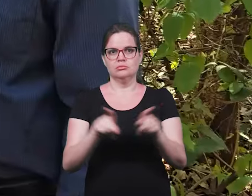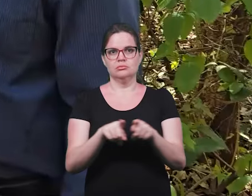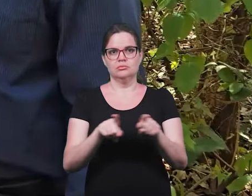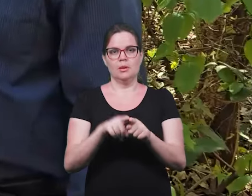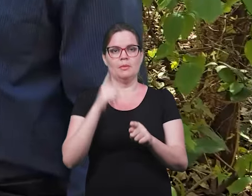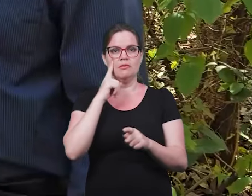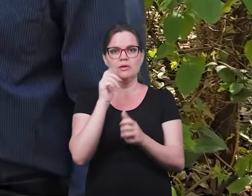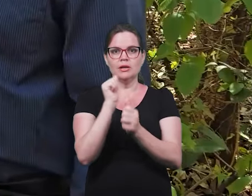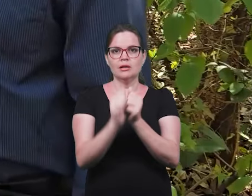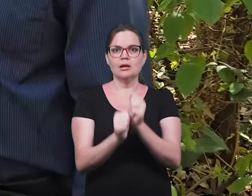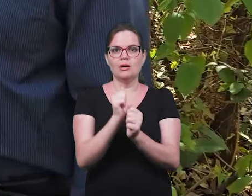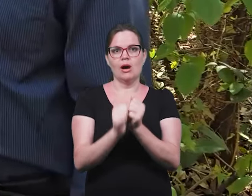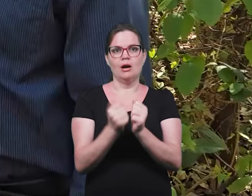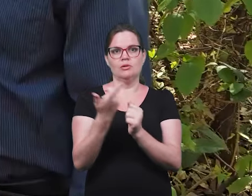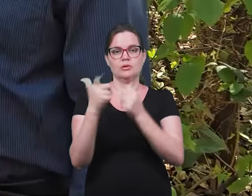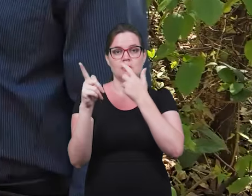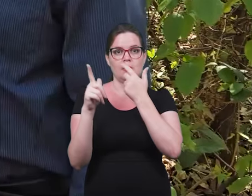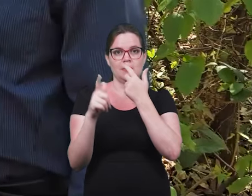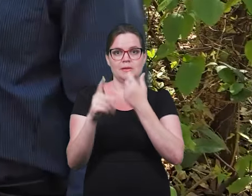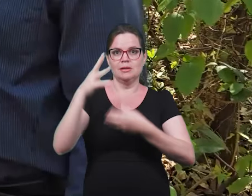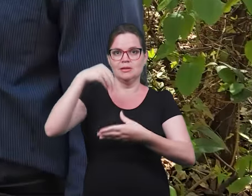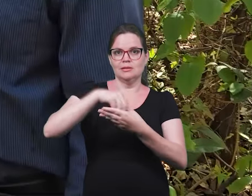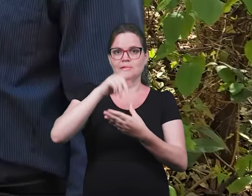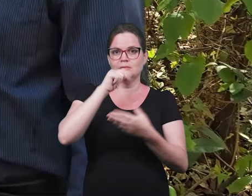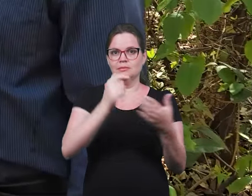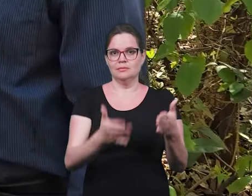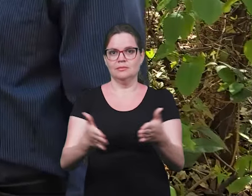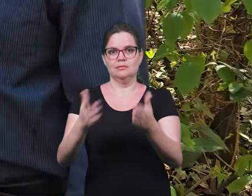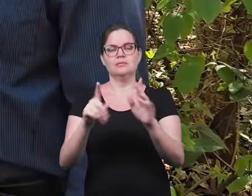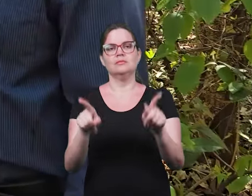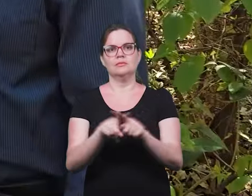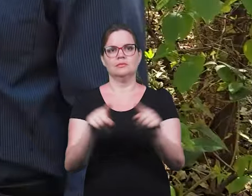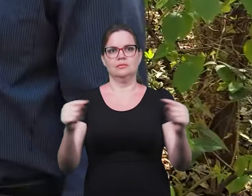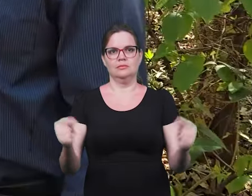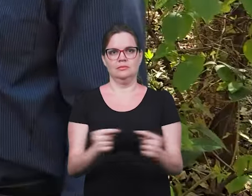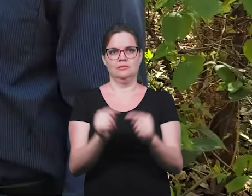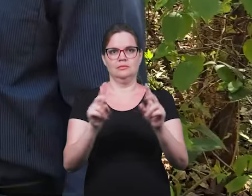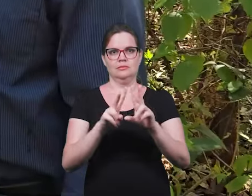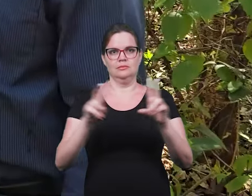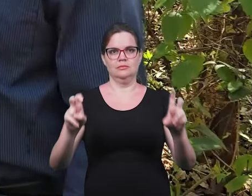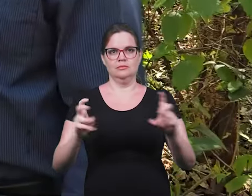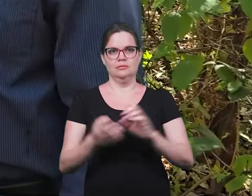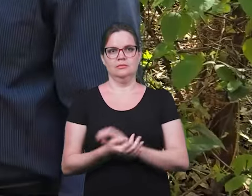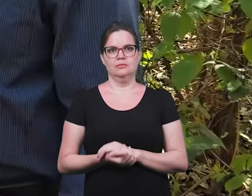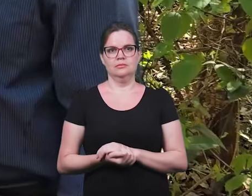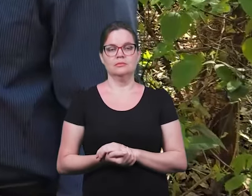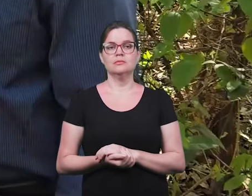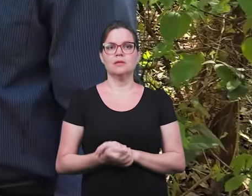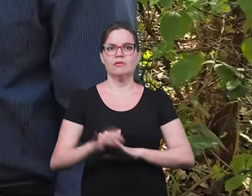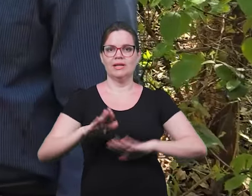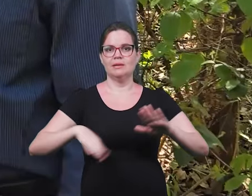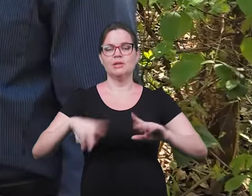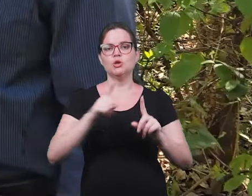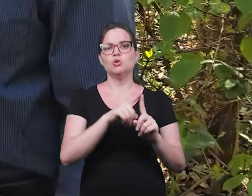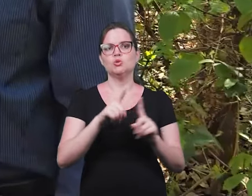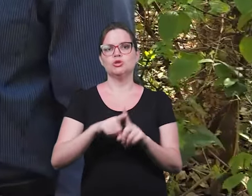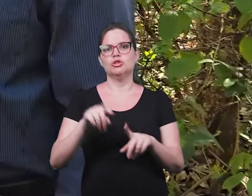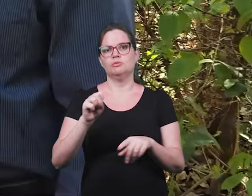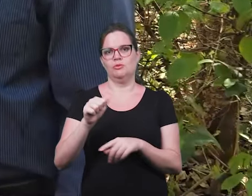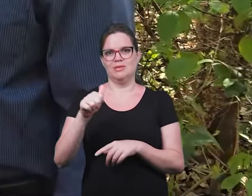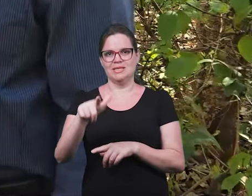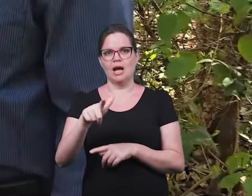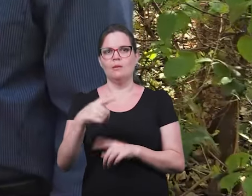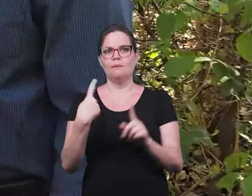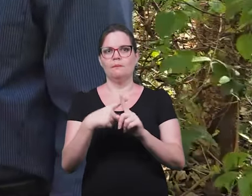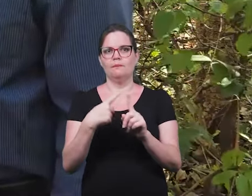planta que ocorre dentro da água. E é uma planta que está muito condicionada às situações de sazonalidade, porque o